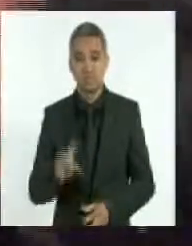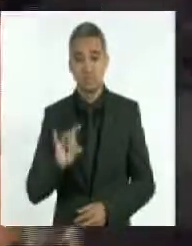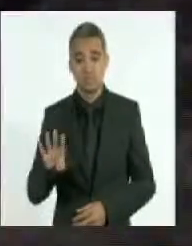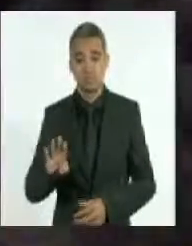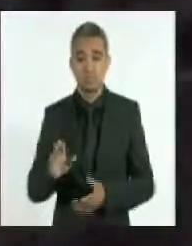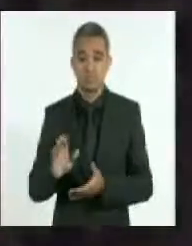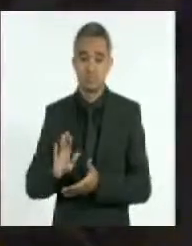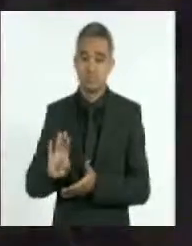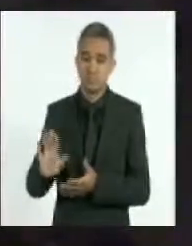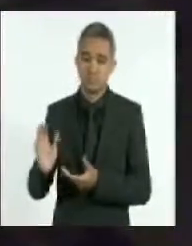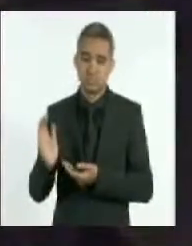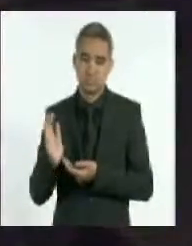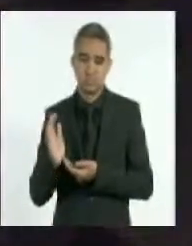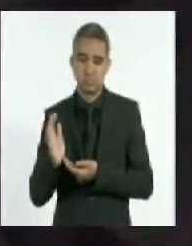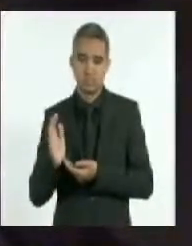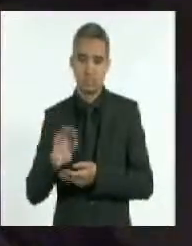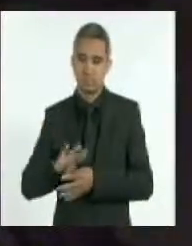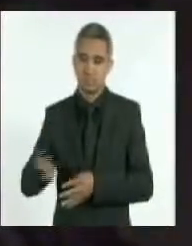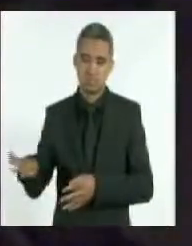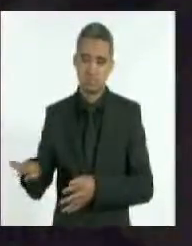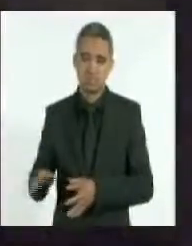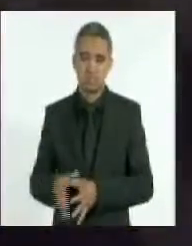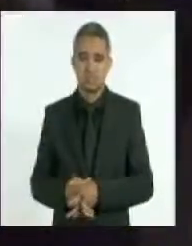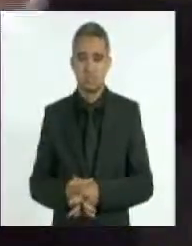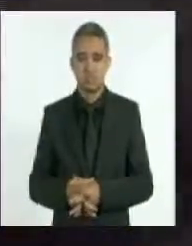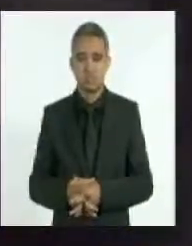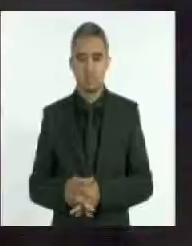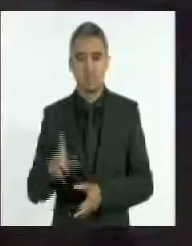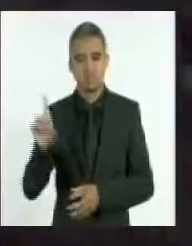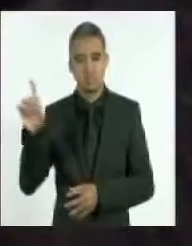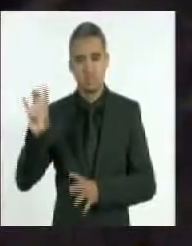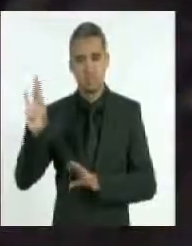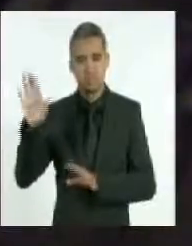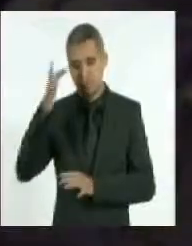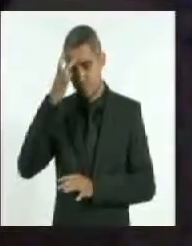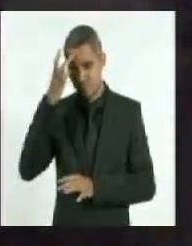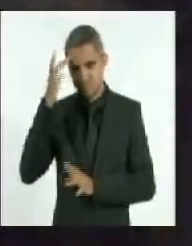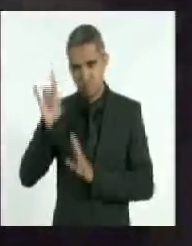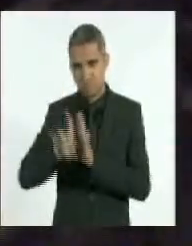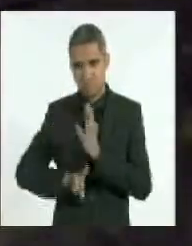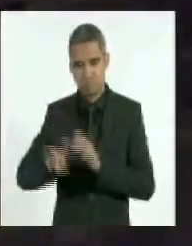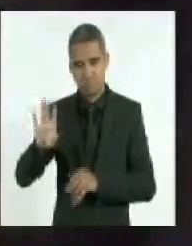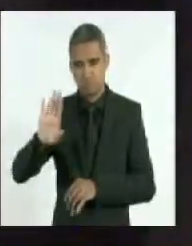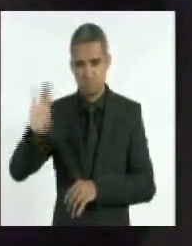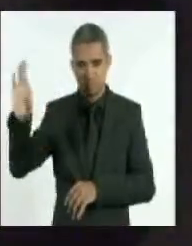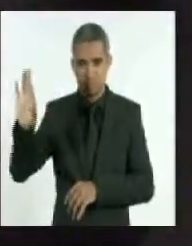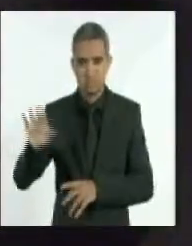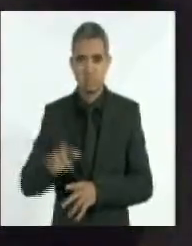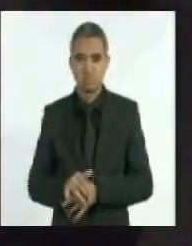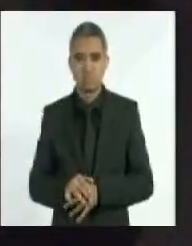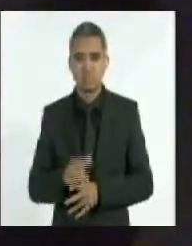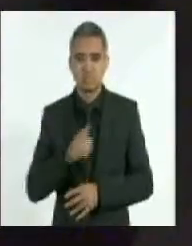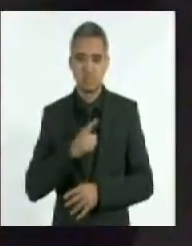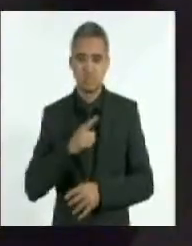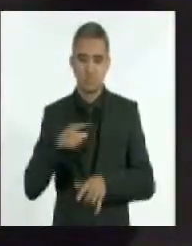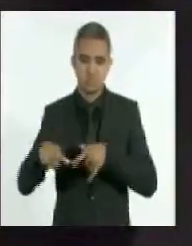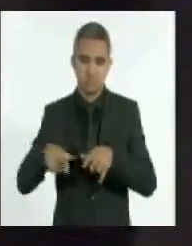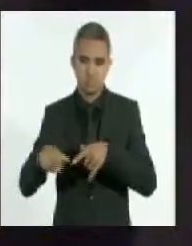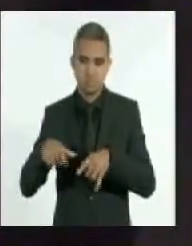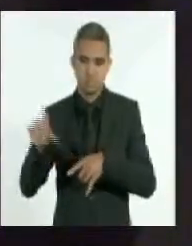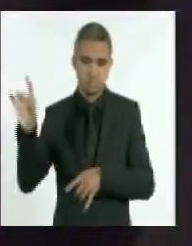federal, eu quero retirar porque cada um lá em cima tem o seu trabalho, tem a sua parte, a sua